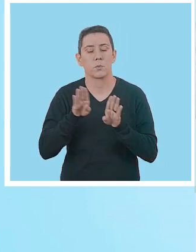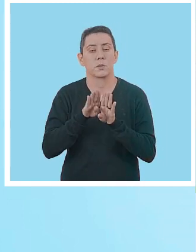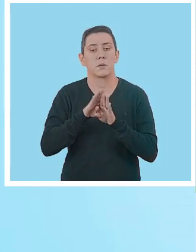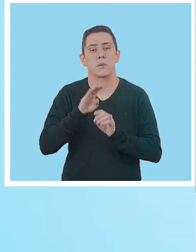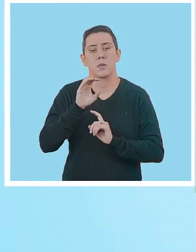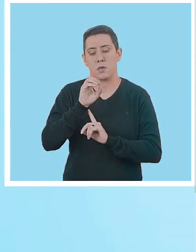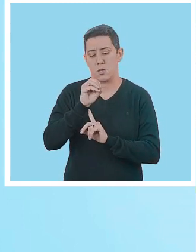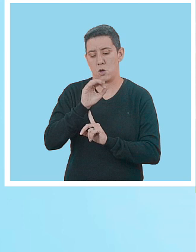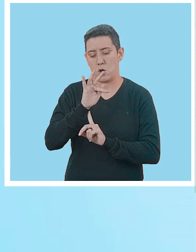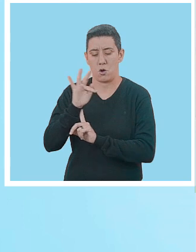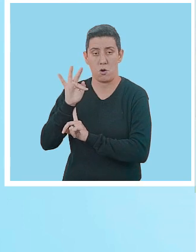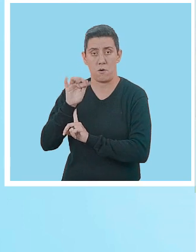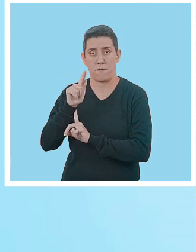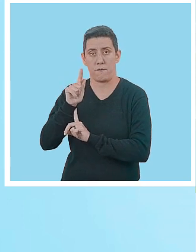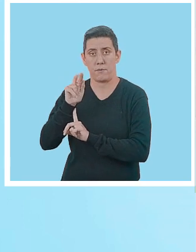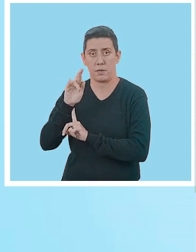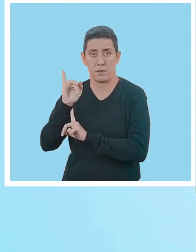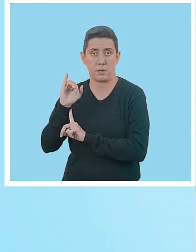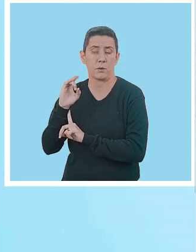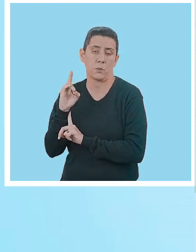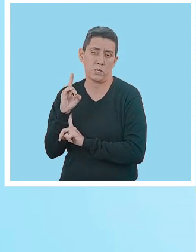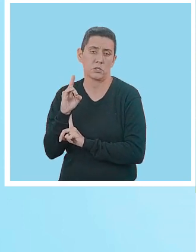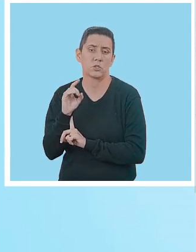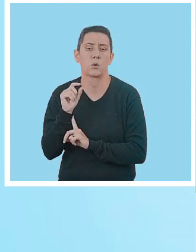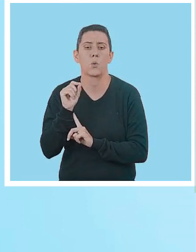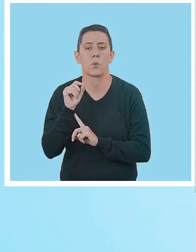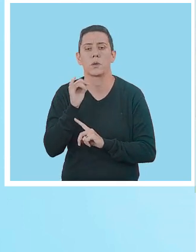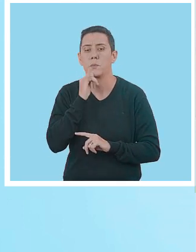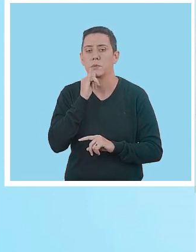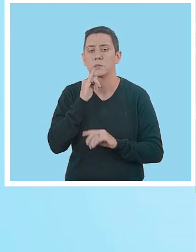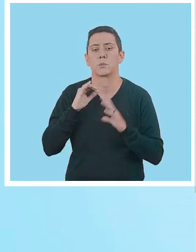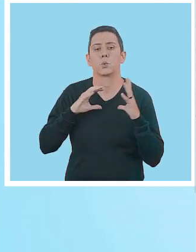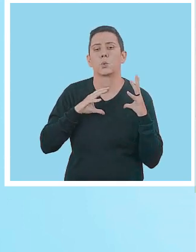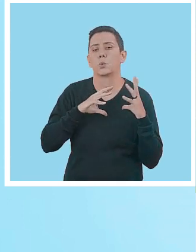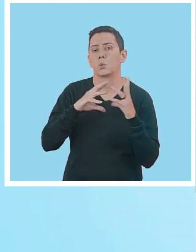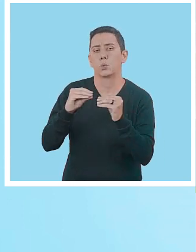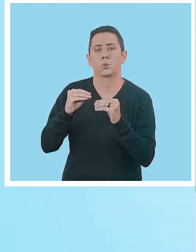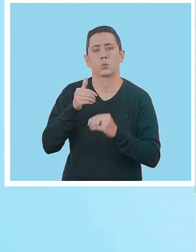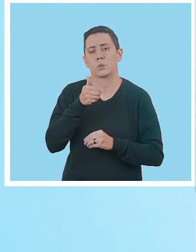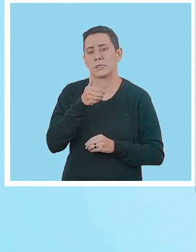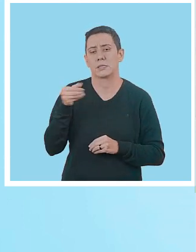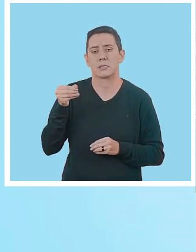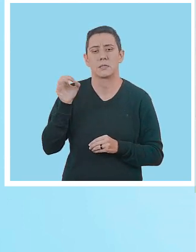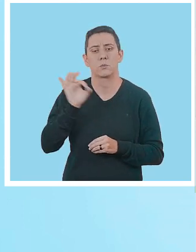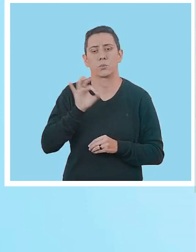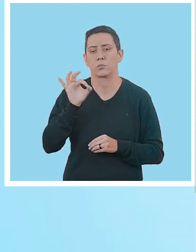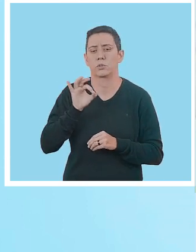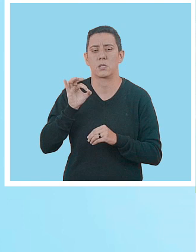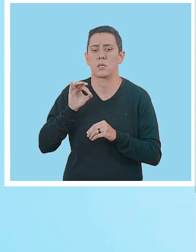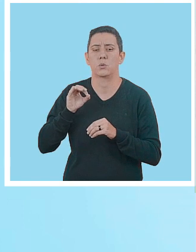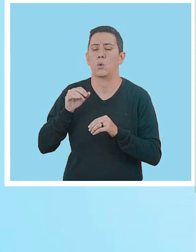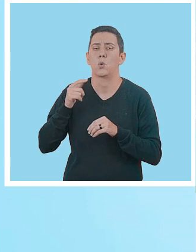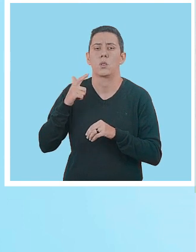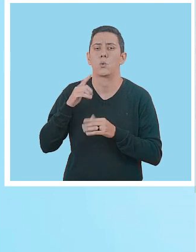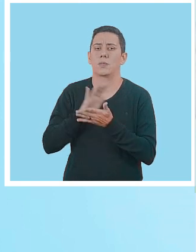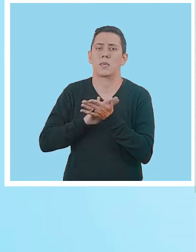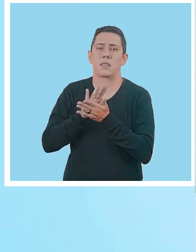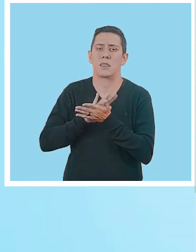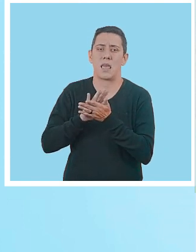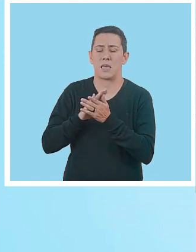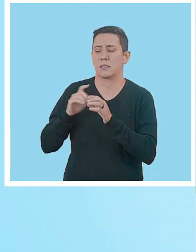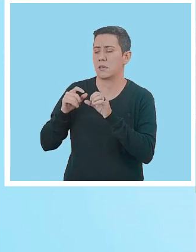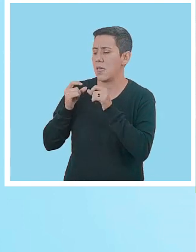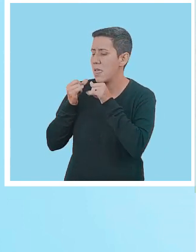todo o sistema está totalmente desconectado da rede E aí sim você será atendido somente pela